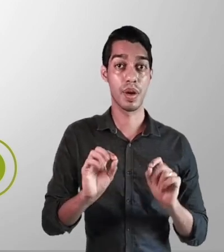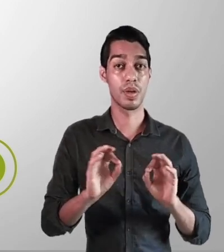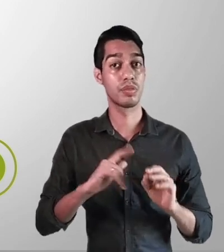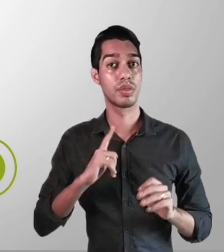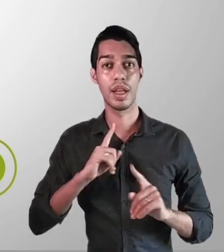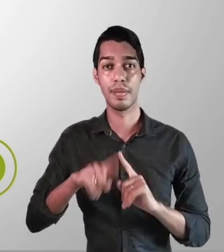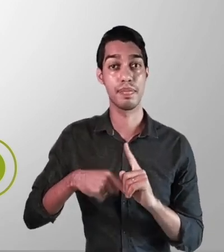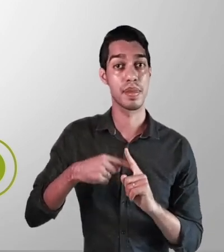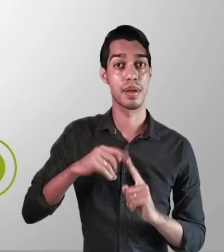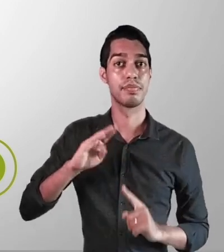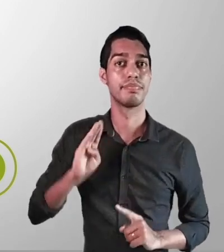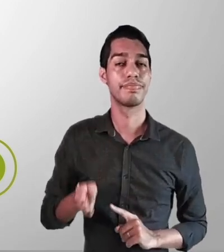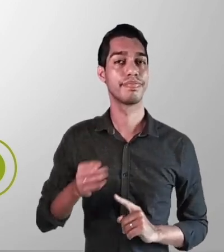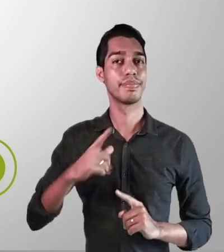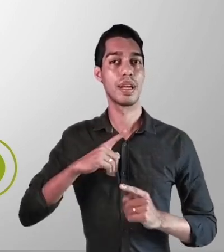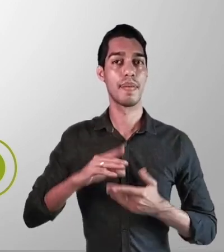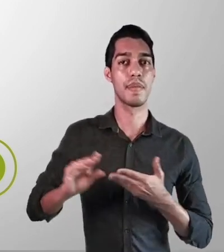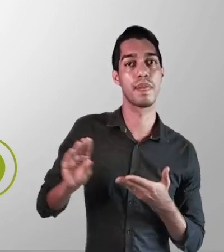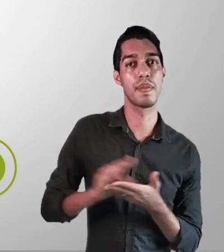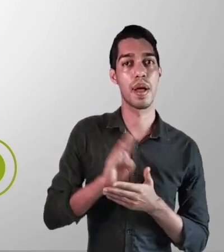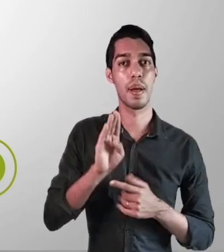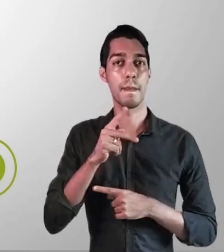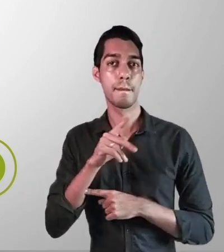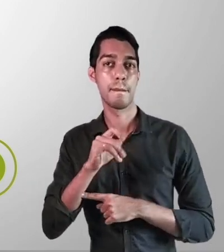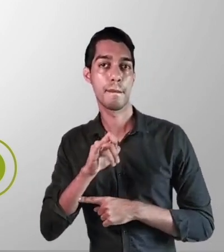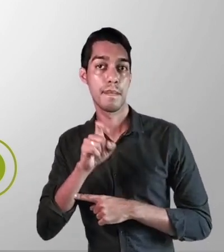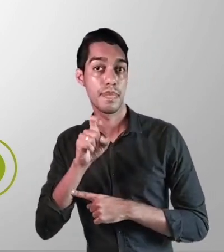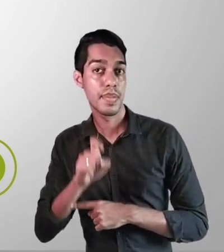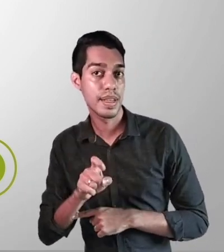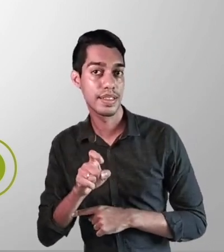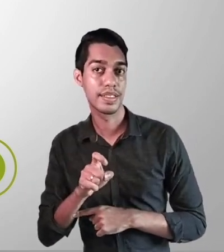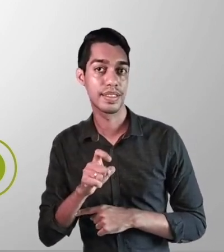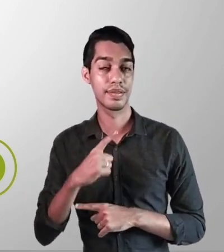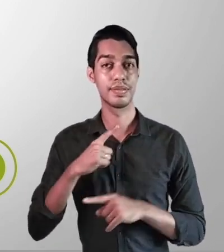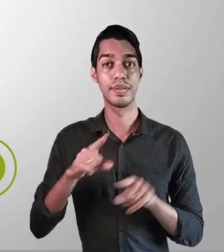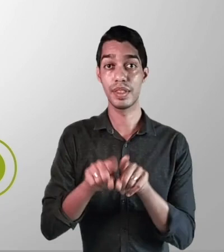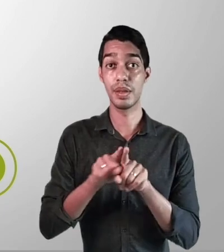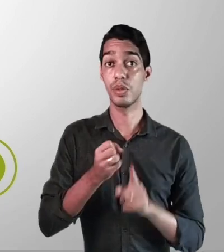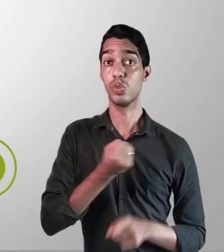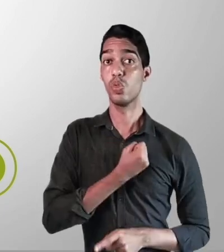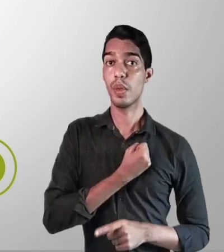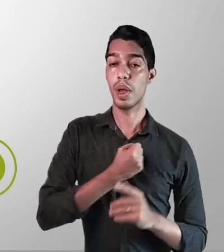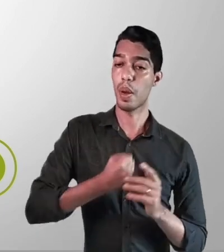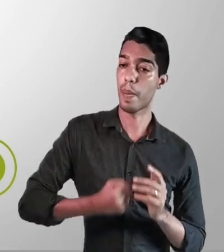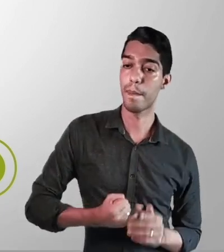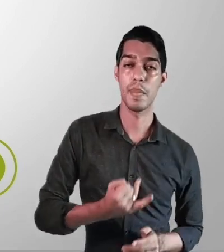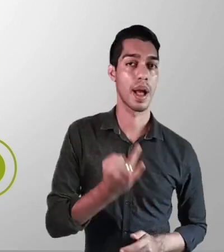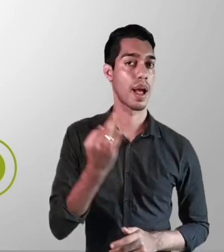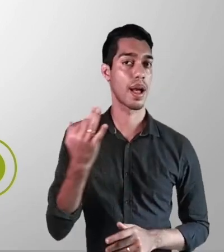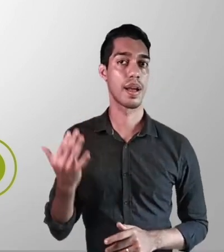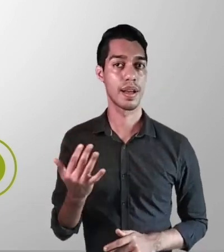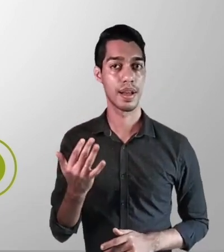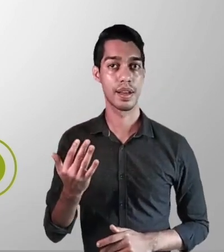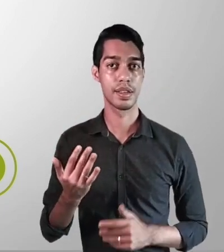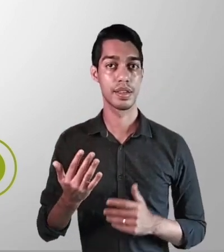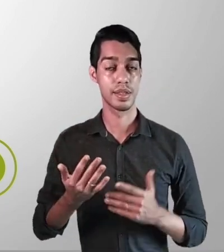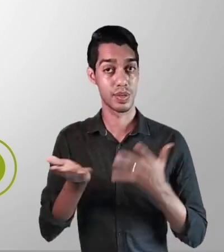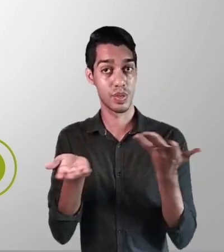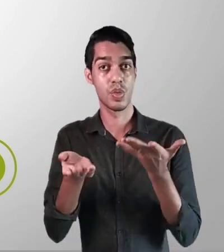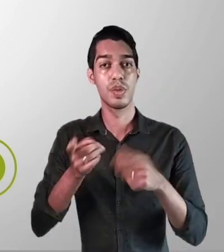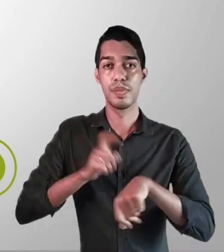bilionárias, de transações com Pix, com o número de transações. Então, esse é o momento de todos